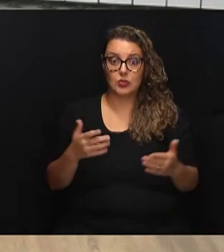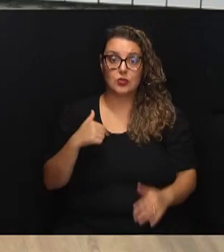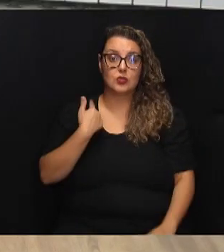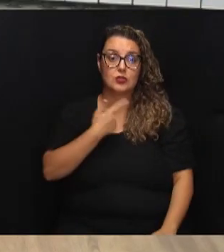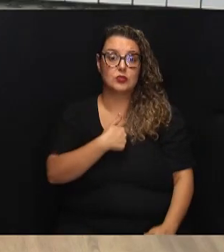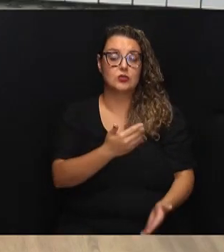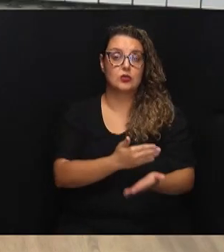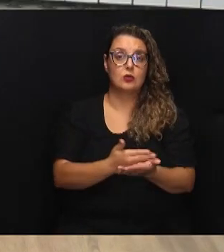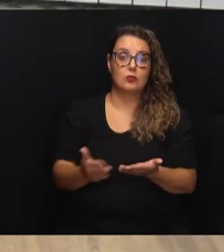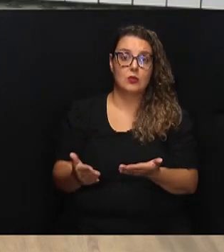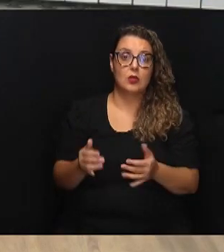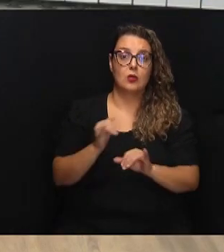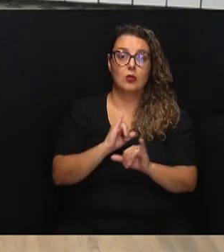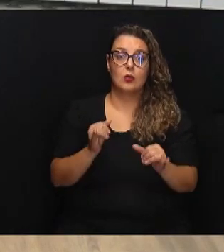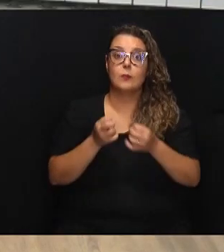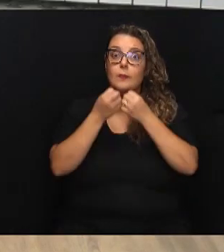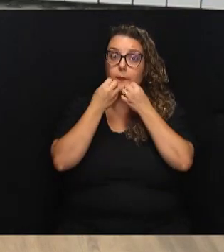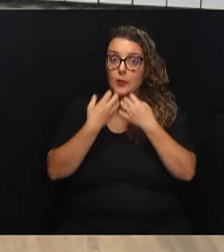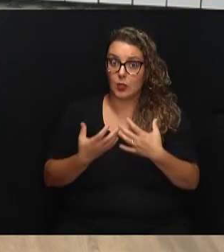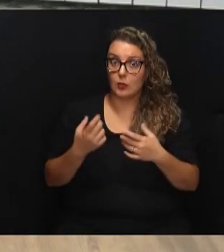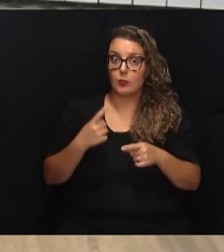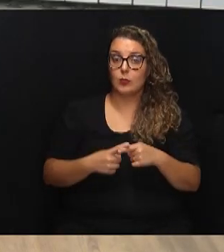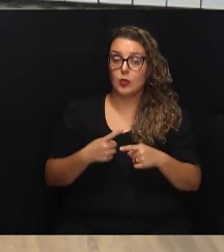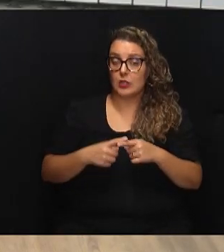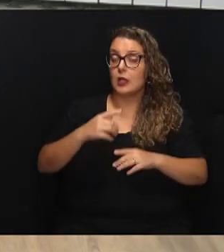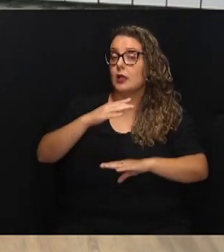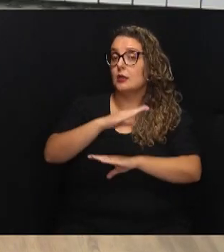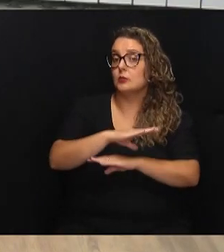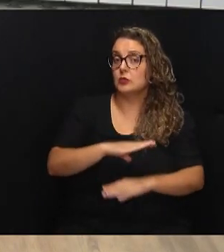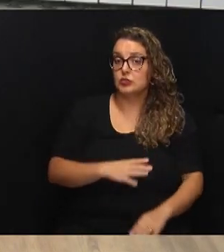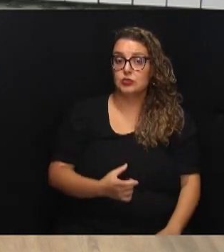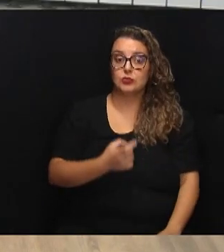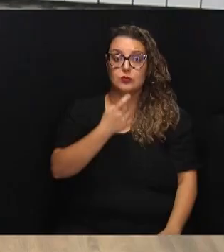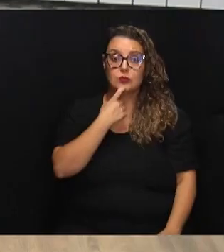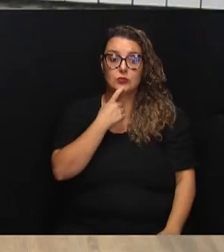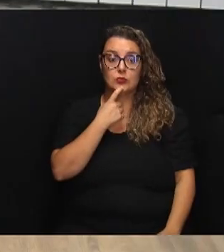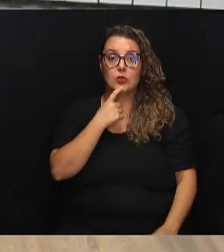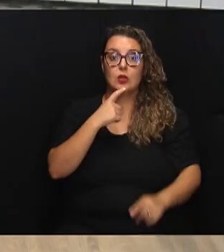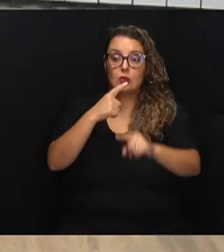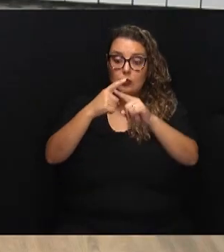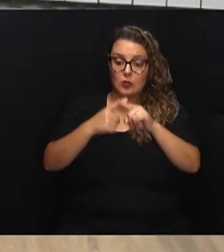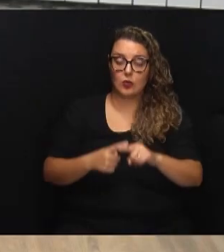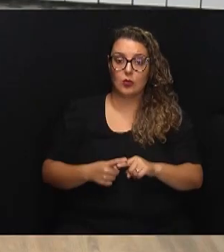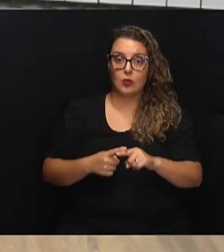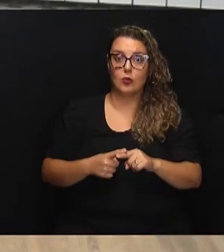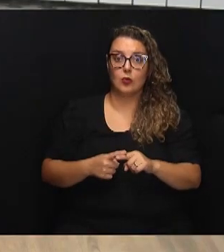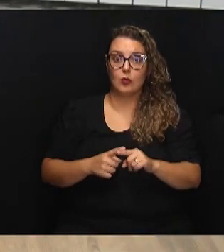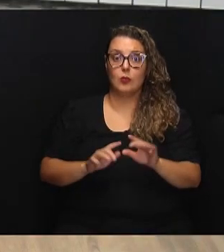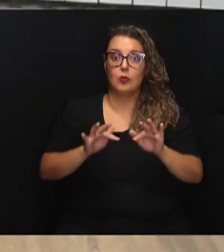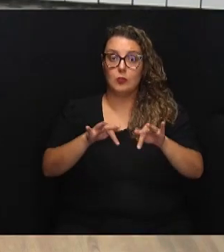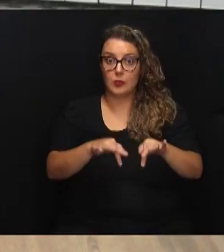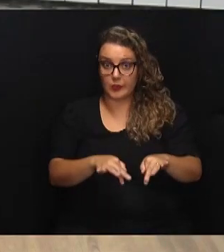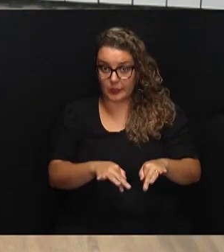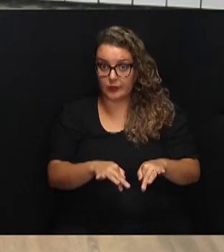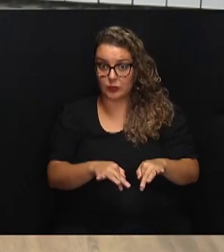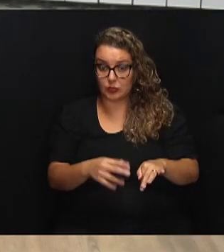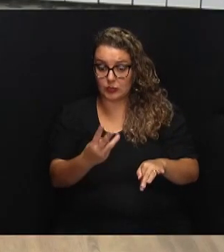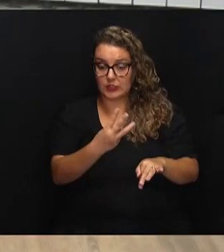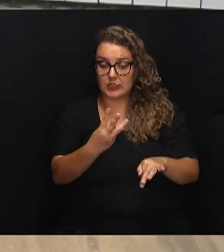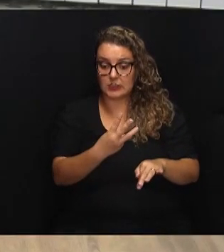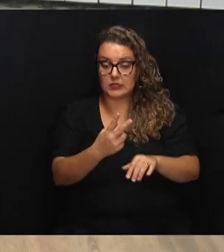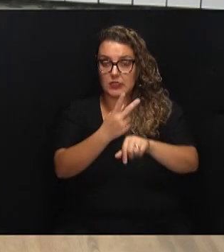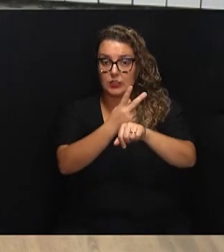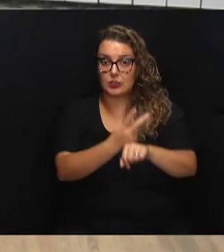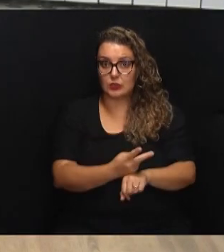começar com uma notícia boa, porque a Câmara de Campinas concorre como finalista do 3º Prêmio